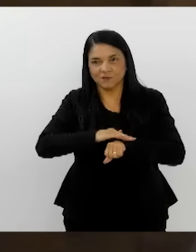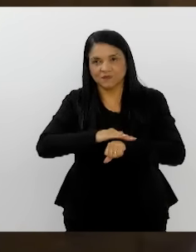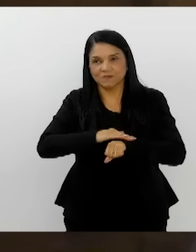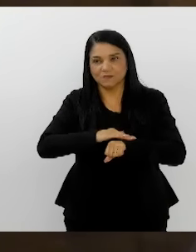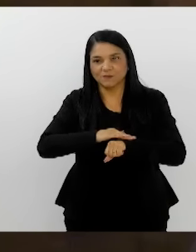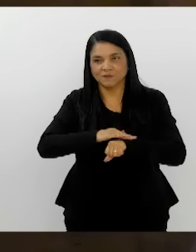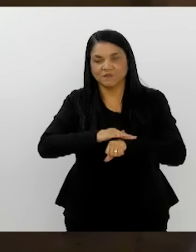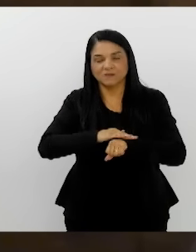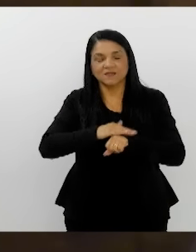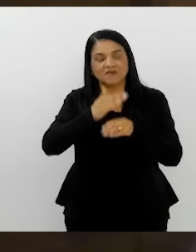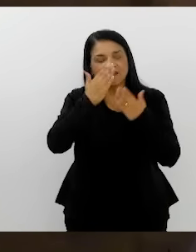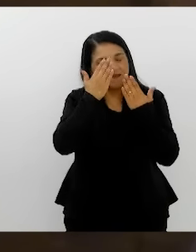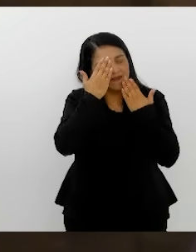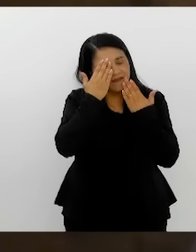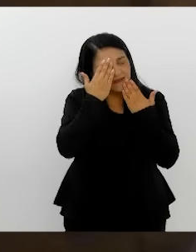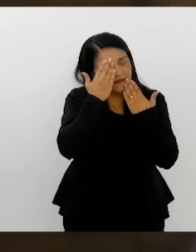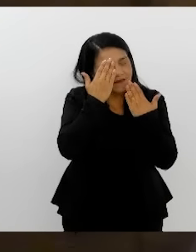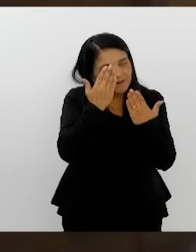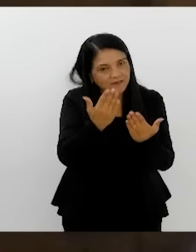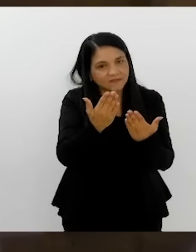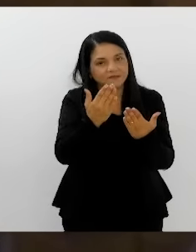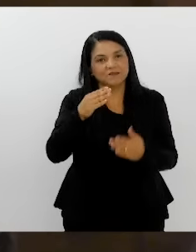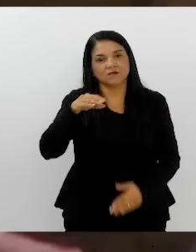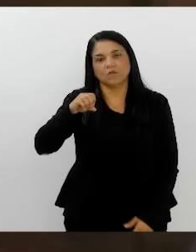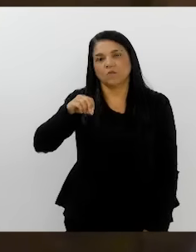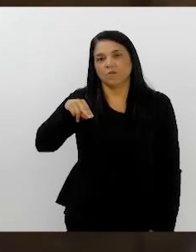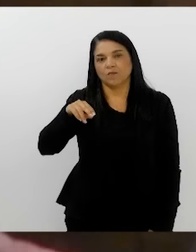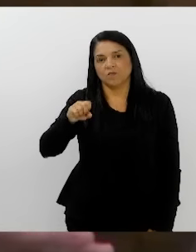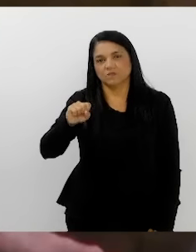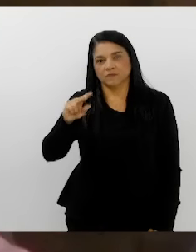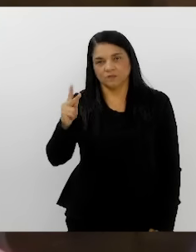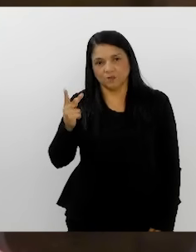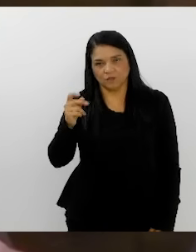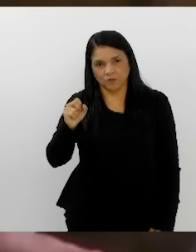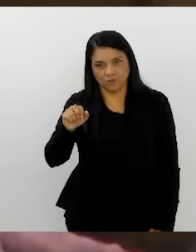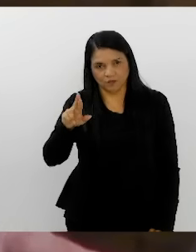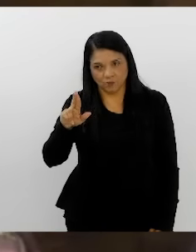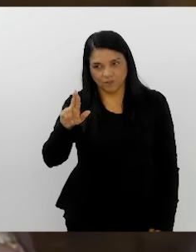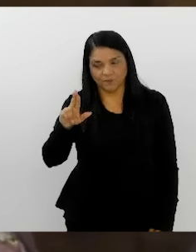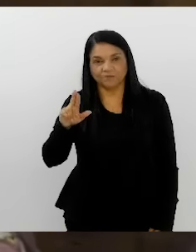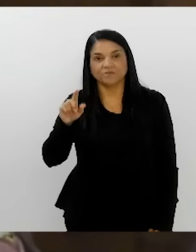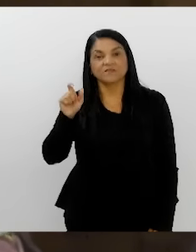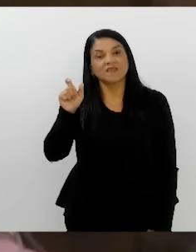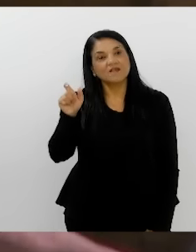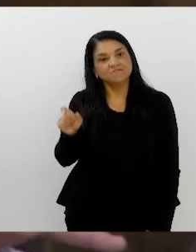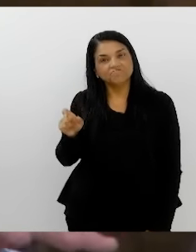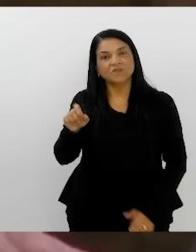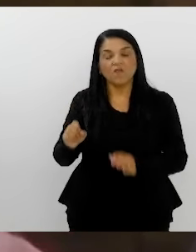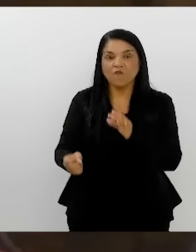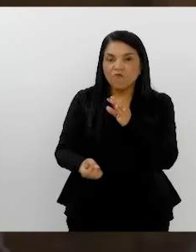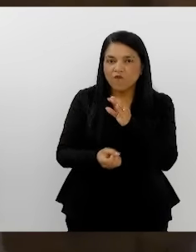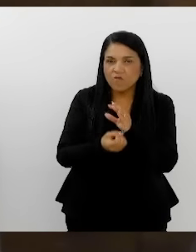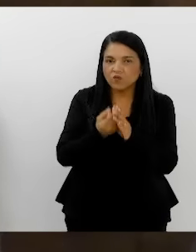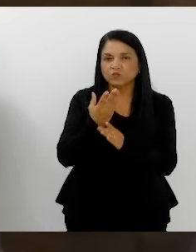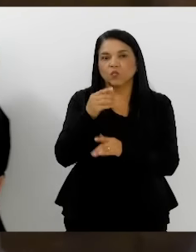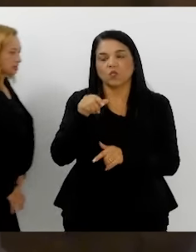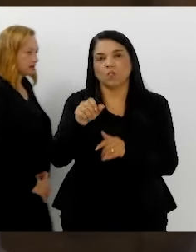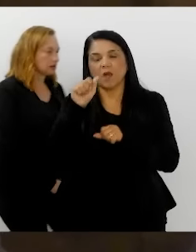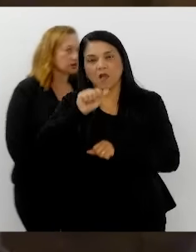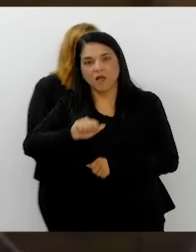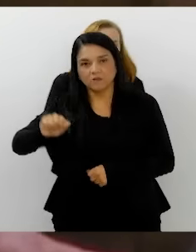preito de agradecimento ao Monsenhor, porque ele fundou uma